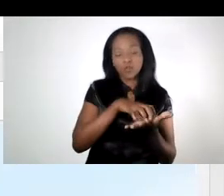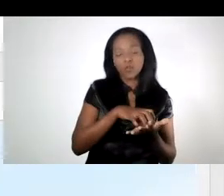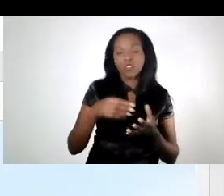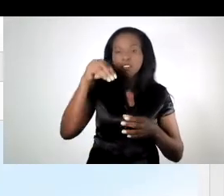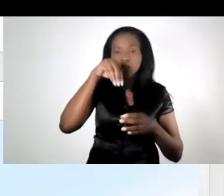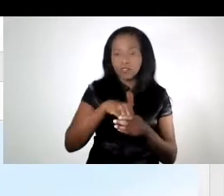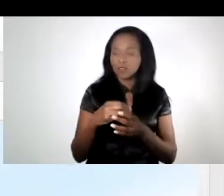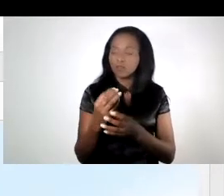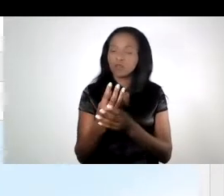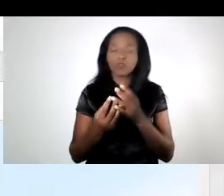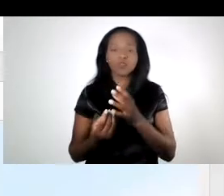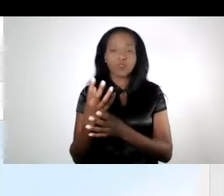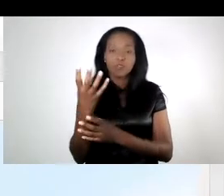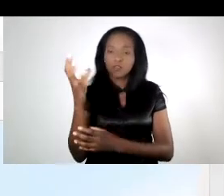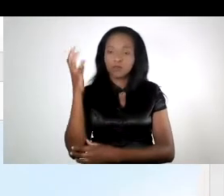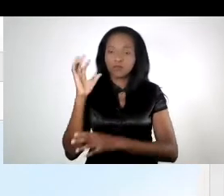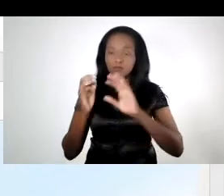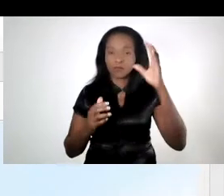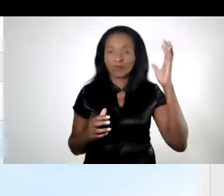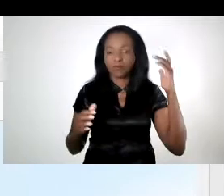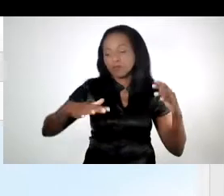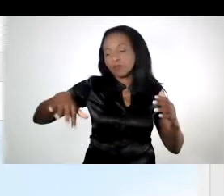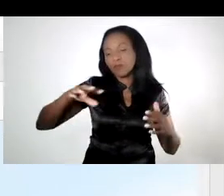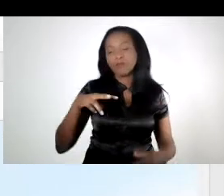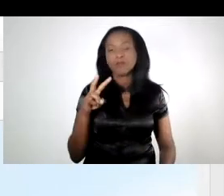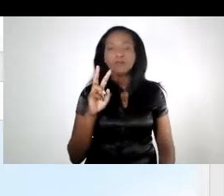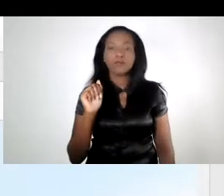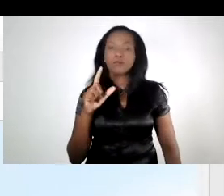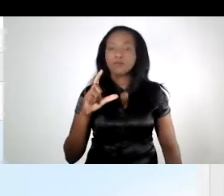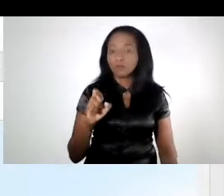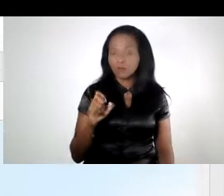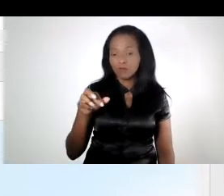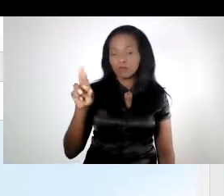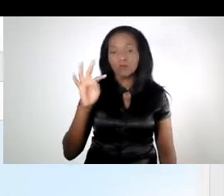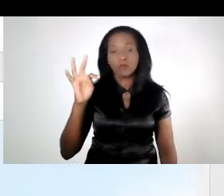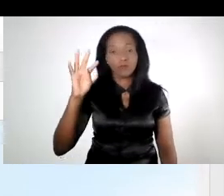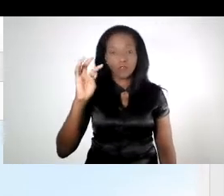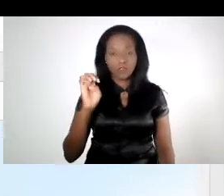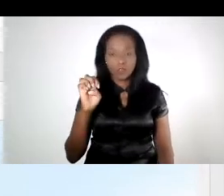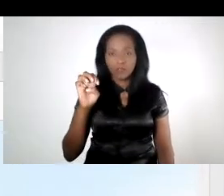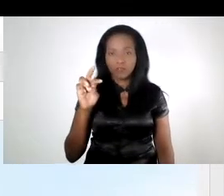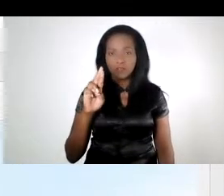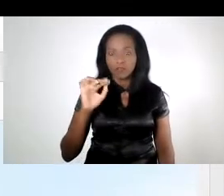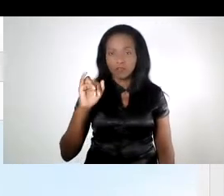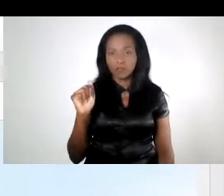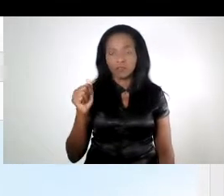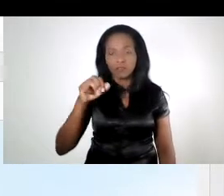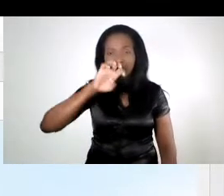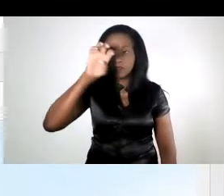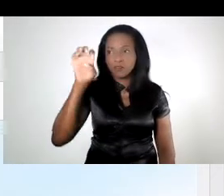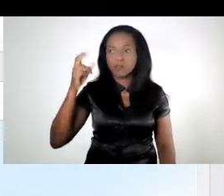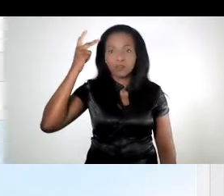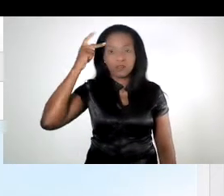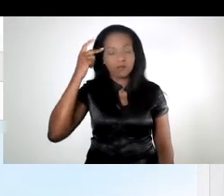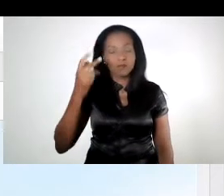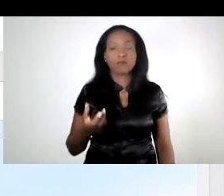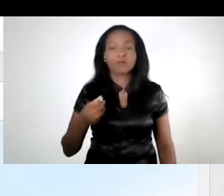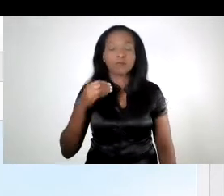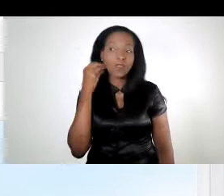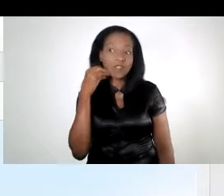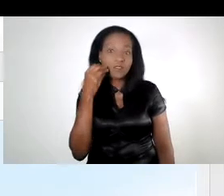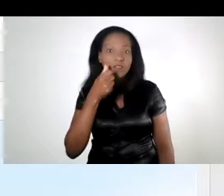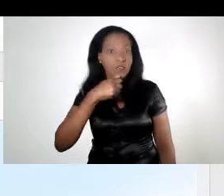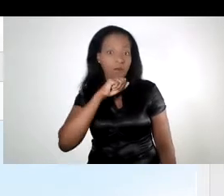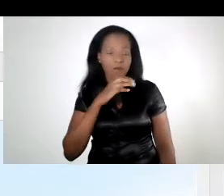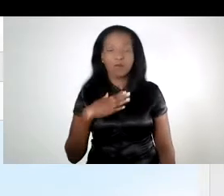na região do Vale do Ribeira, no estado de São Paulo. Mamãe Experiência ensinou os seus herdeiros